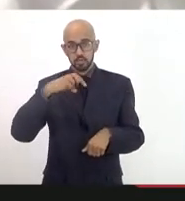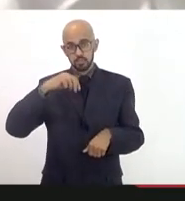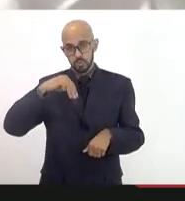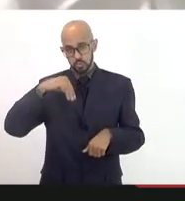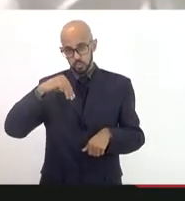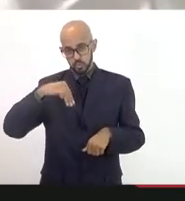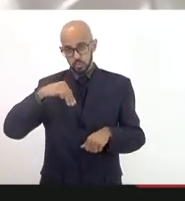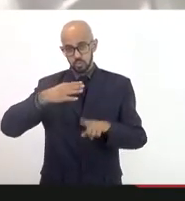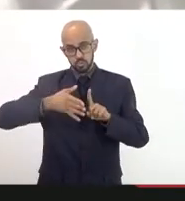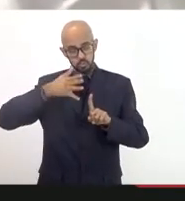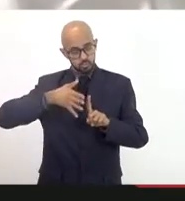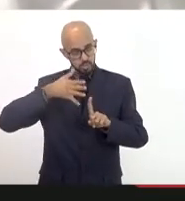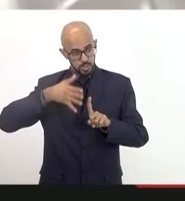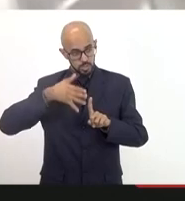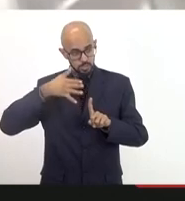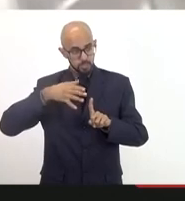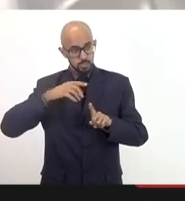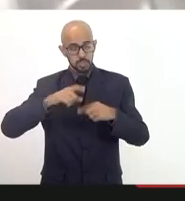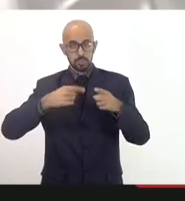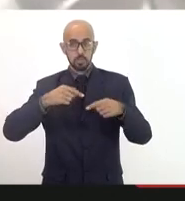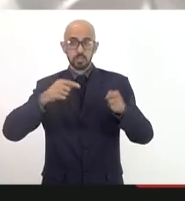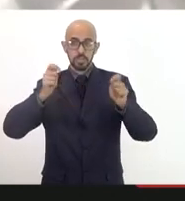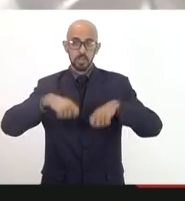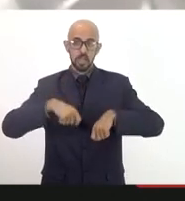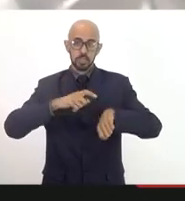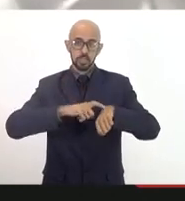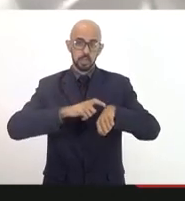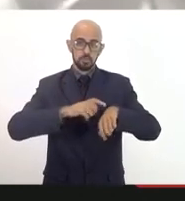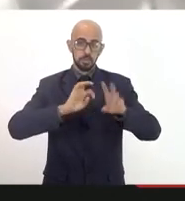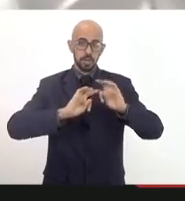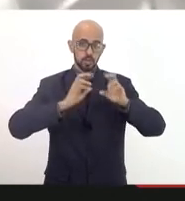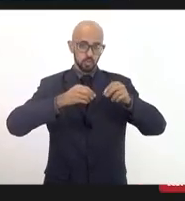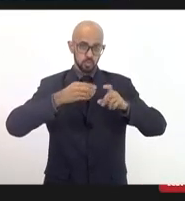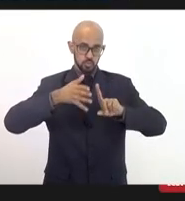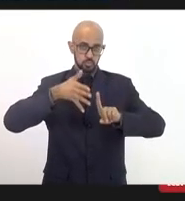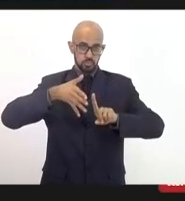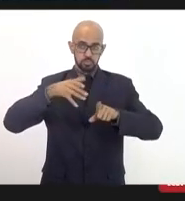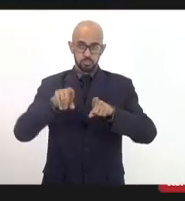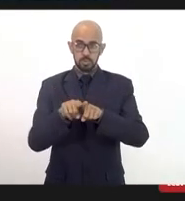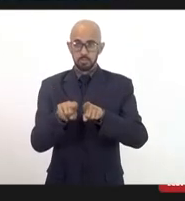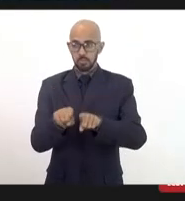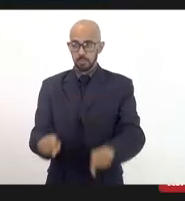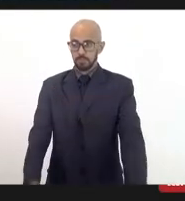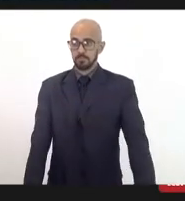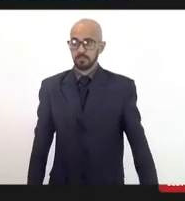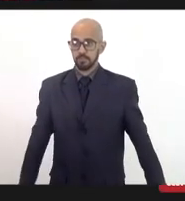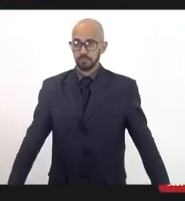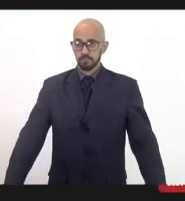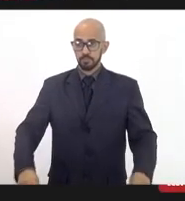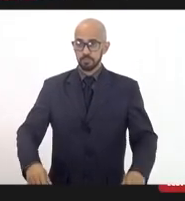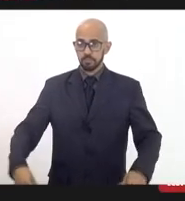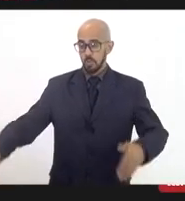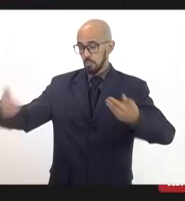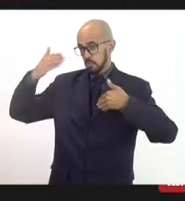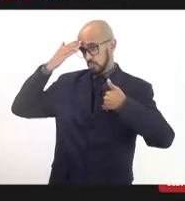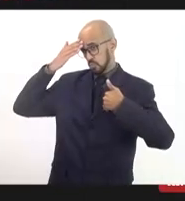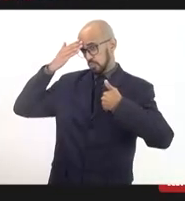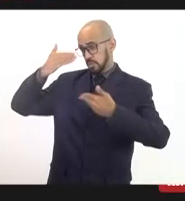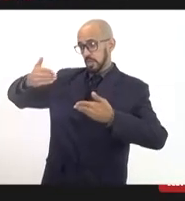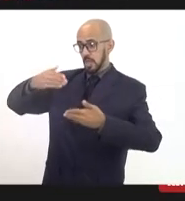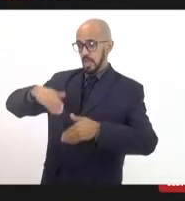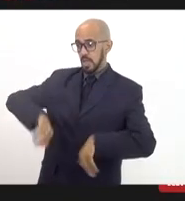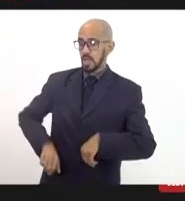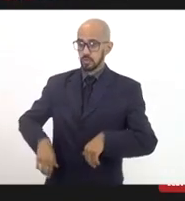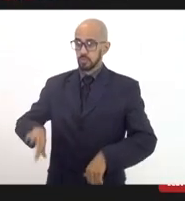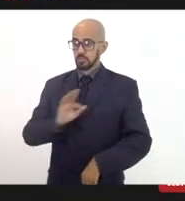que a gente possa permitir que todos possam se manifestar. Muito obrigada. Muito obrigado, deputada Marta Rocha. Boa tarde a todas